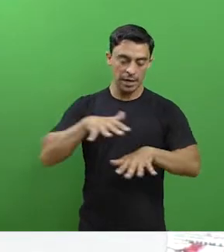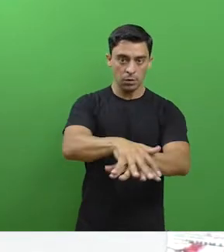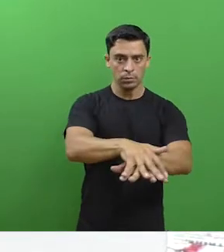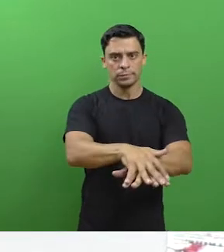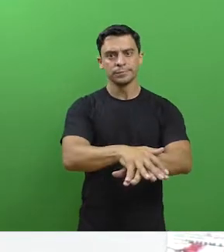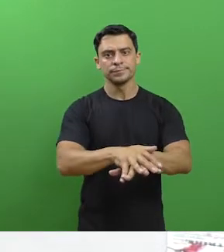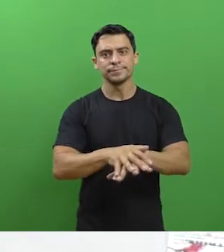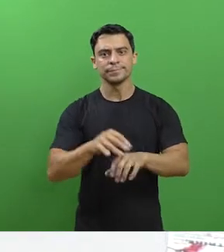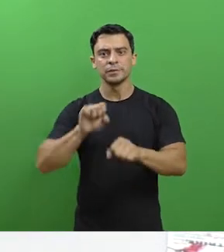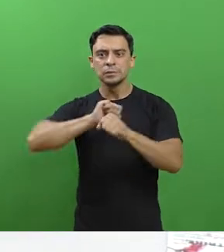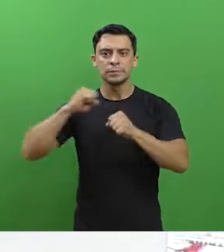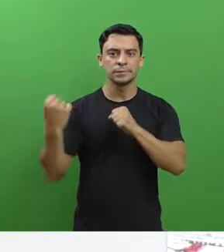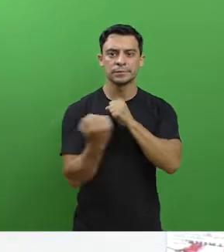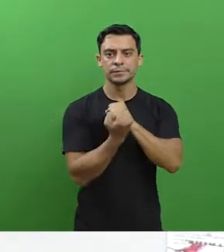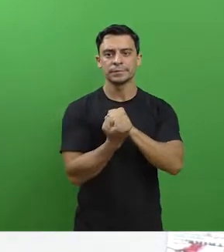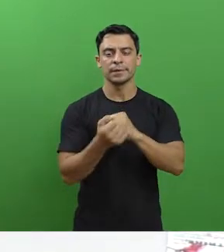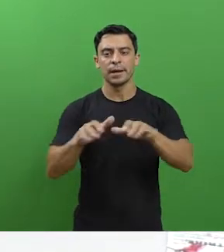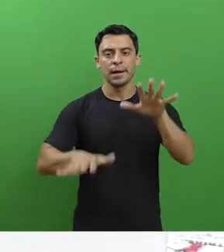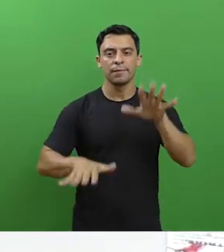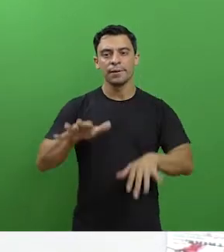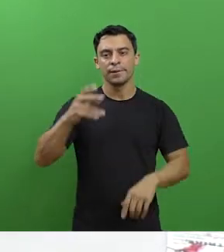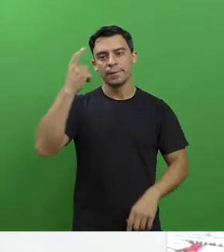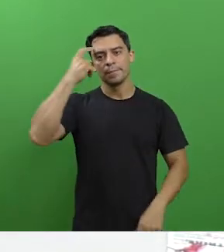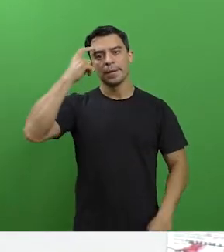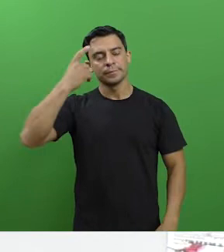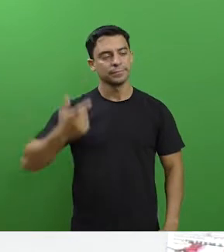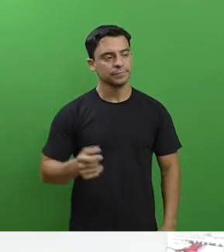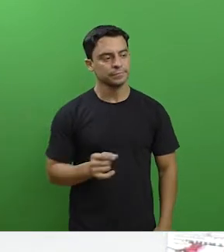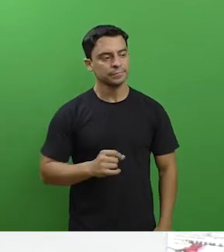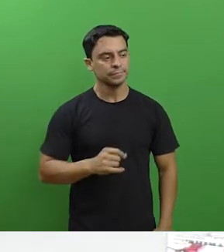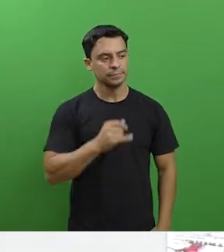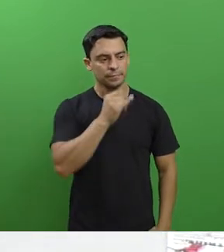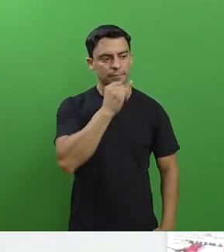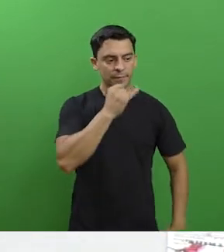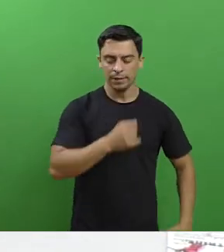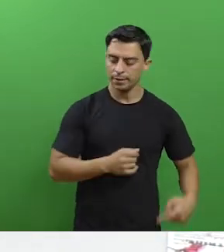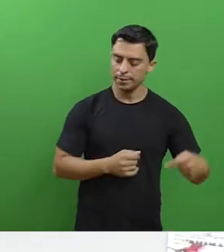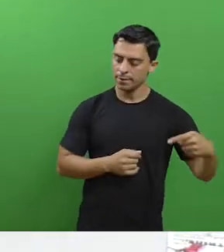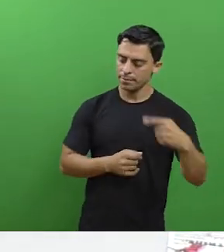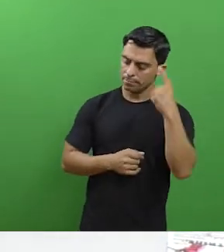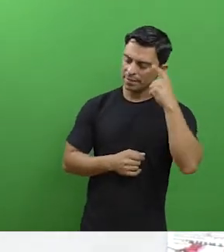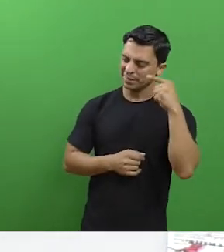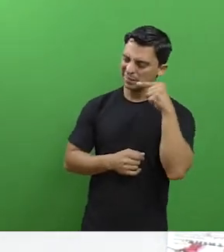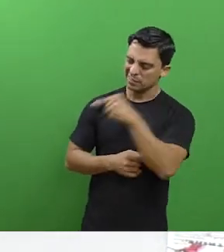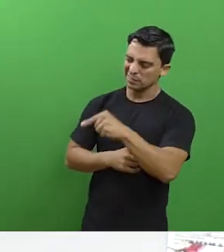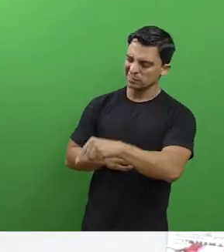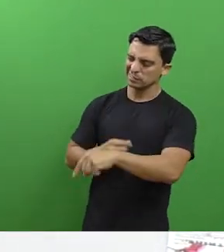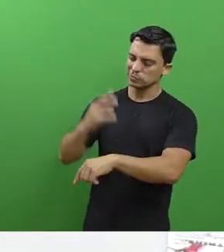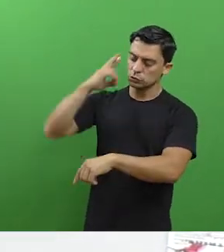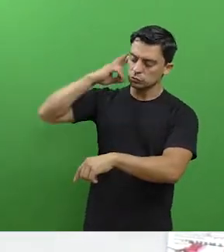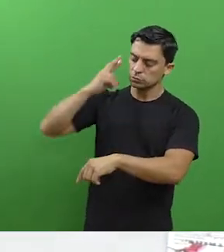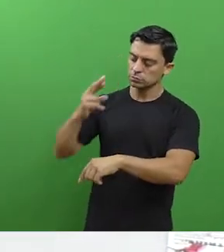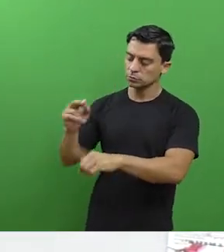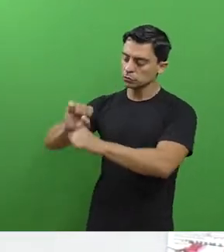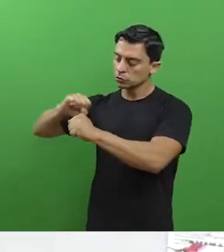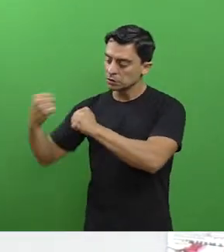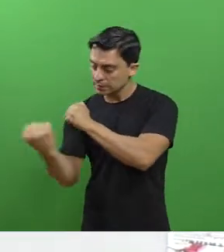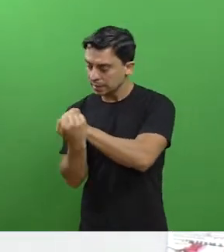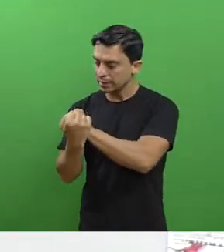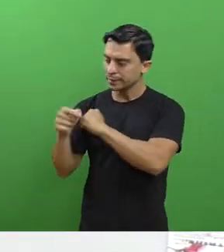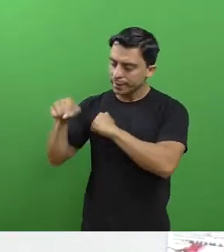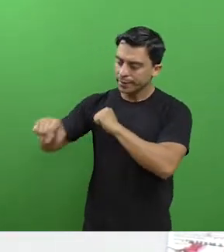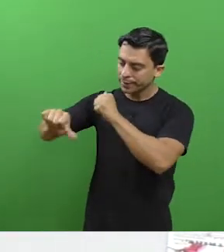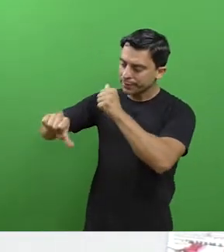vezes, tem muitos às vezes que pensam assim, né? O surdo tem que se adaptar à sociedade, porque a sociedade é ouvinte, então o surdo tem